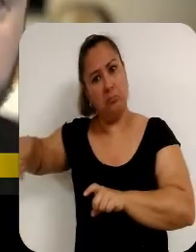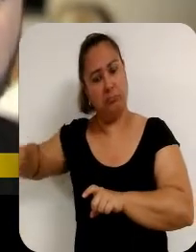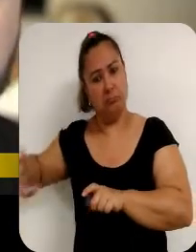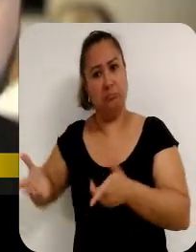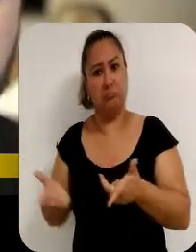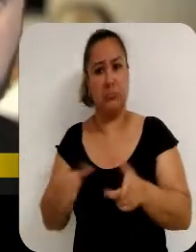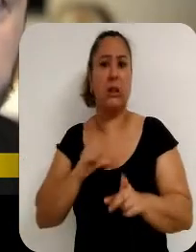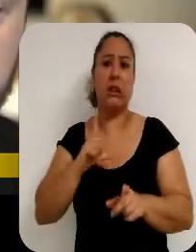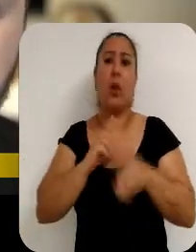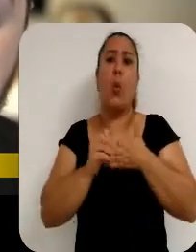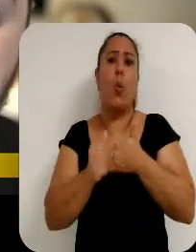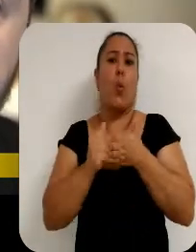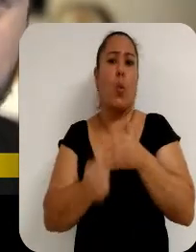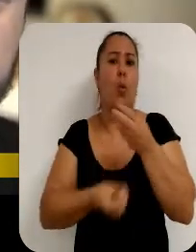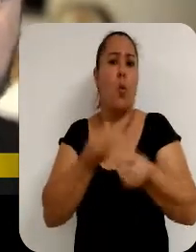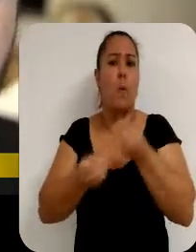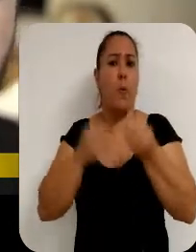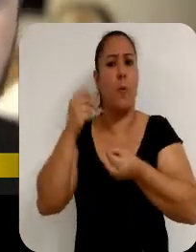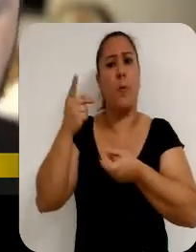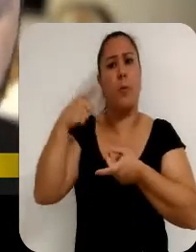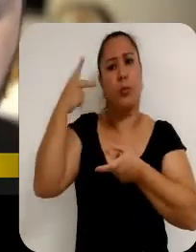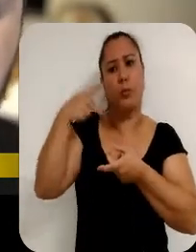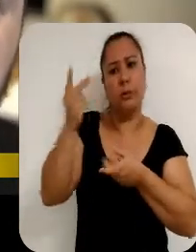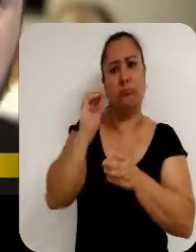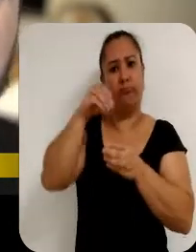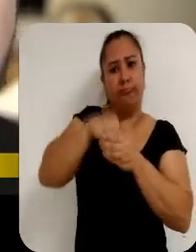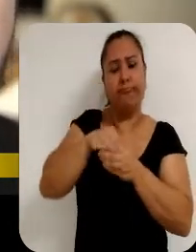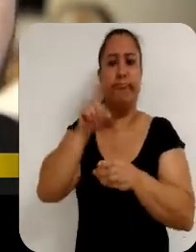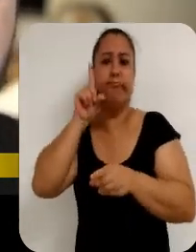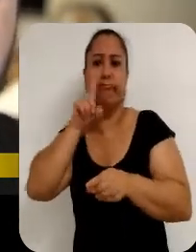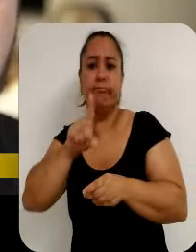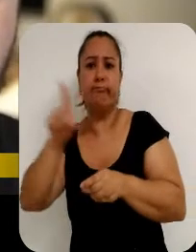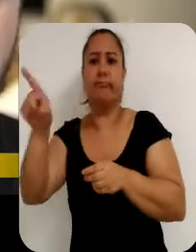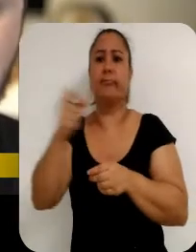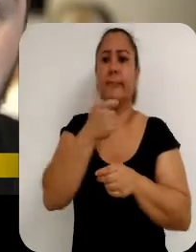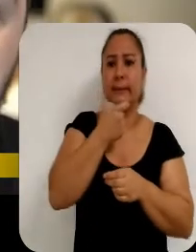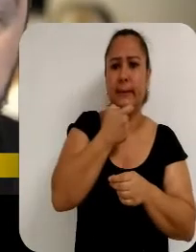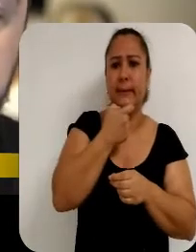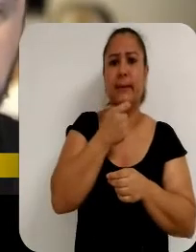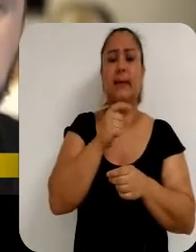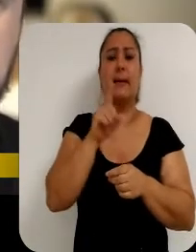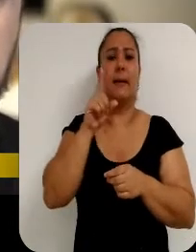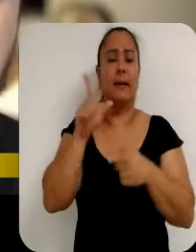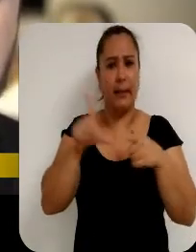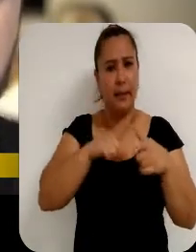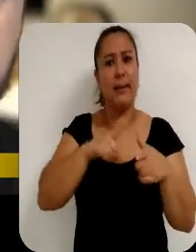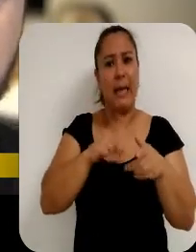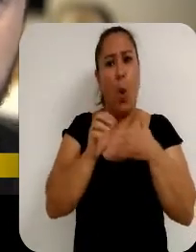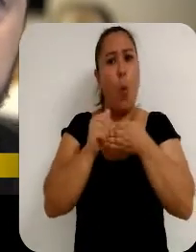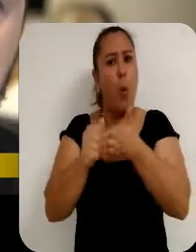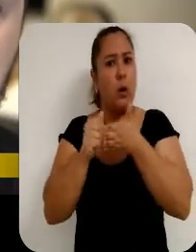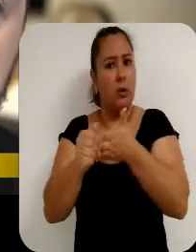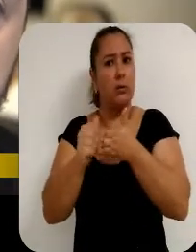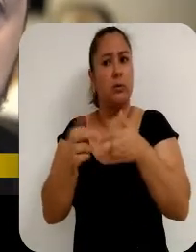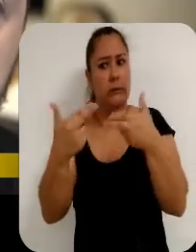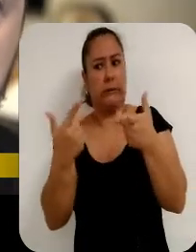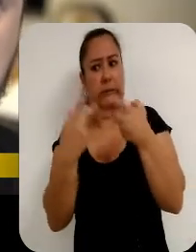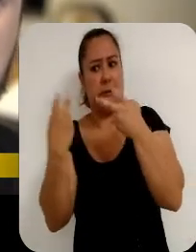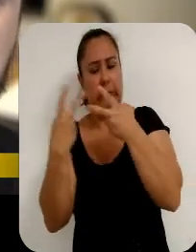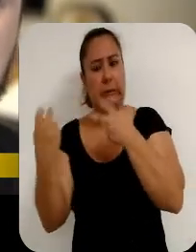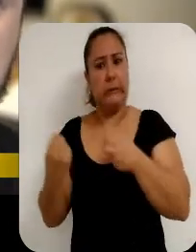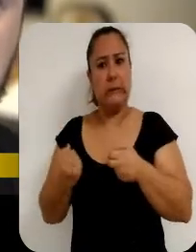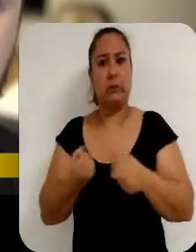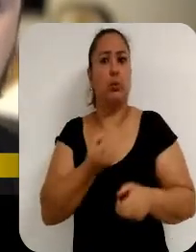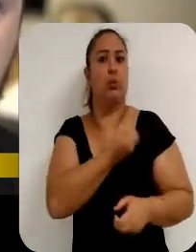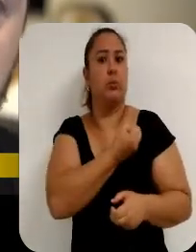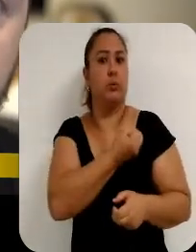internacional, isso está orientando a política inglesa, isso está orientando a política de reação americana, isso está orientando todo mundo. A gente tem 2 cenários.